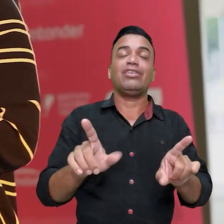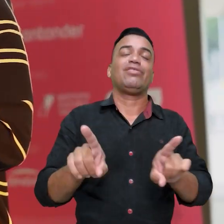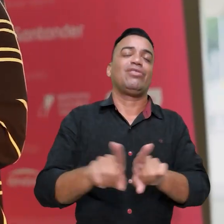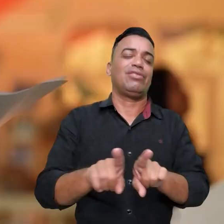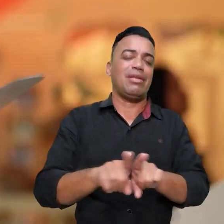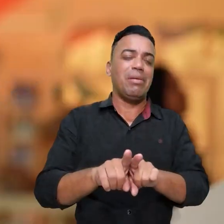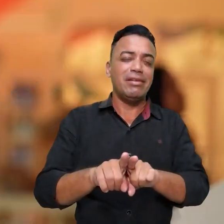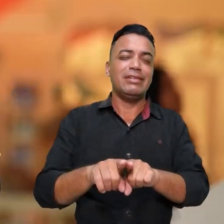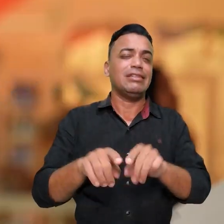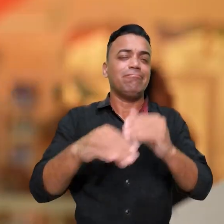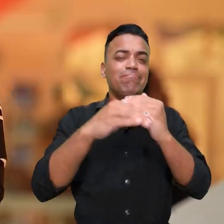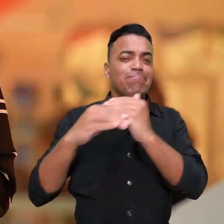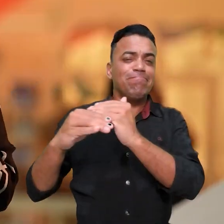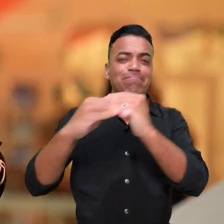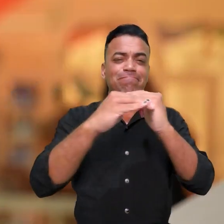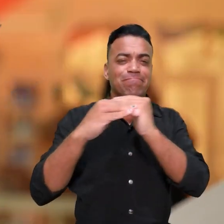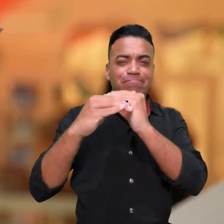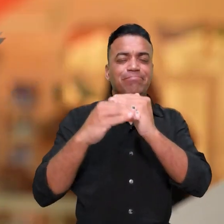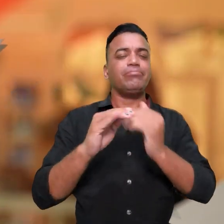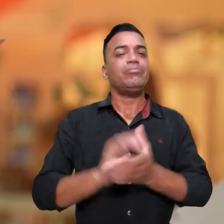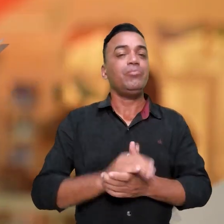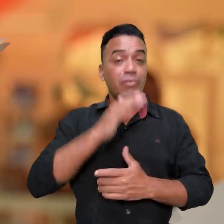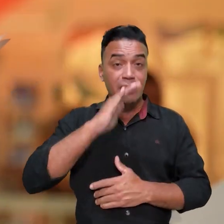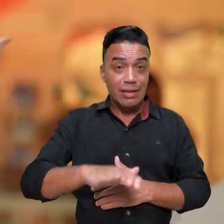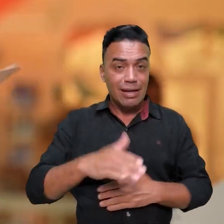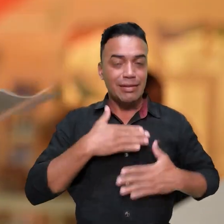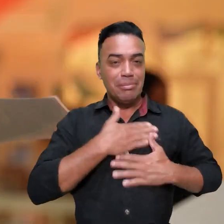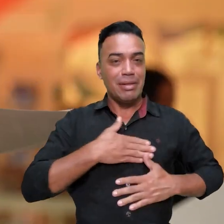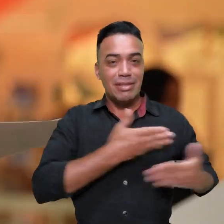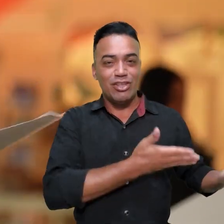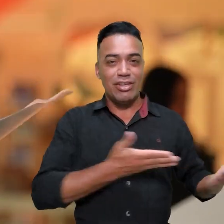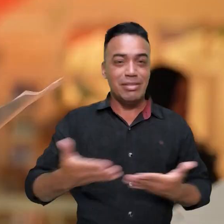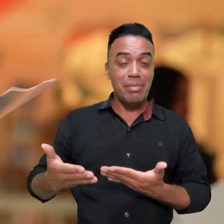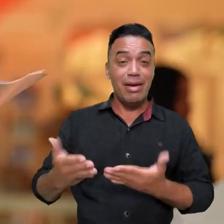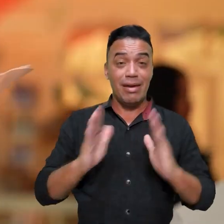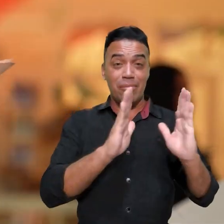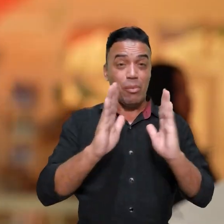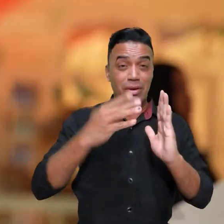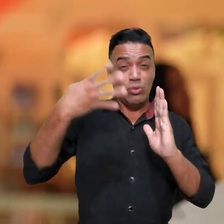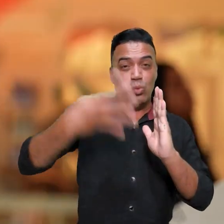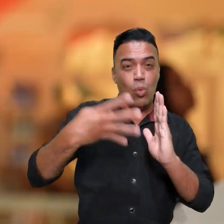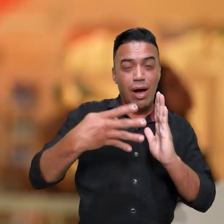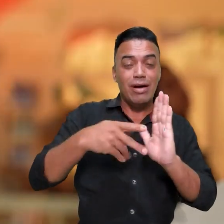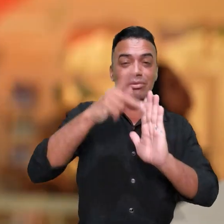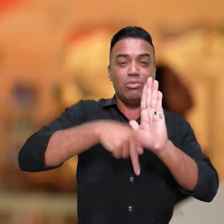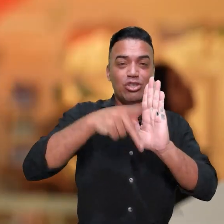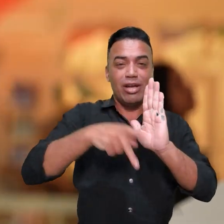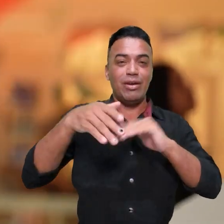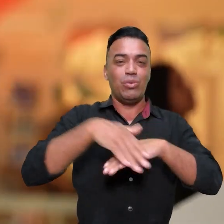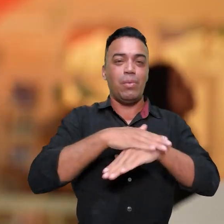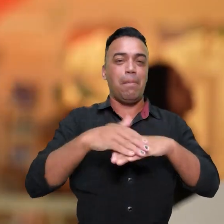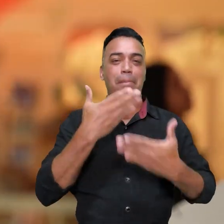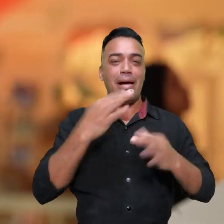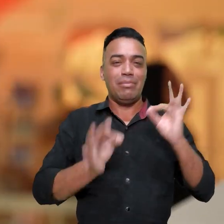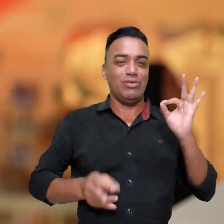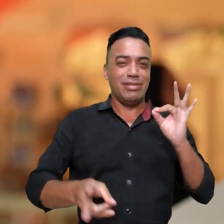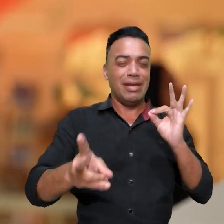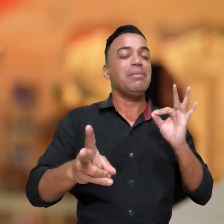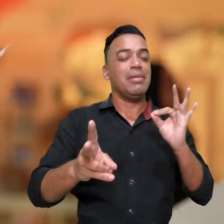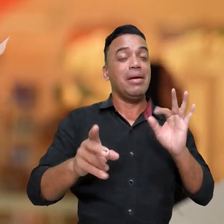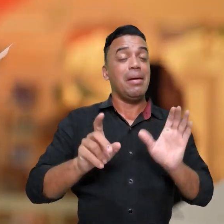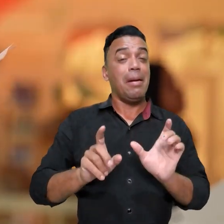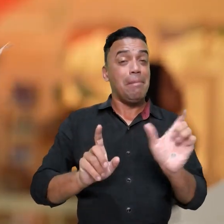também. Nessa tarde, a gente tem o prazer de receber a 4ª edição do projeto Sempre um Papo, Palavra